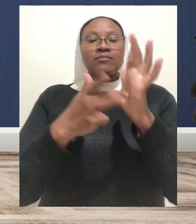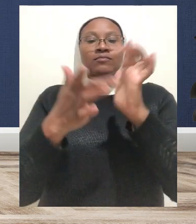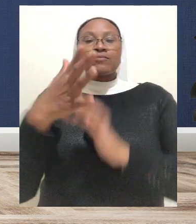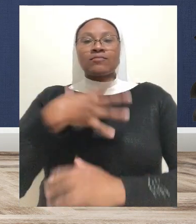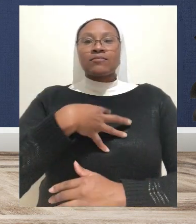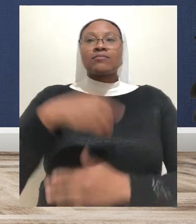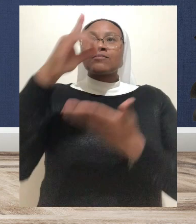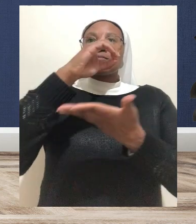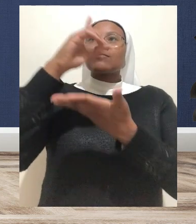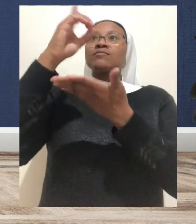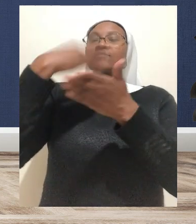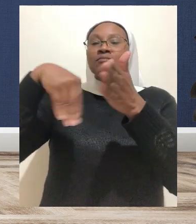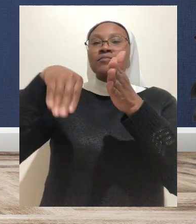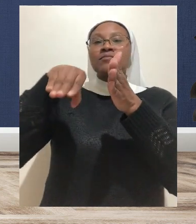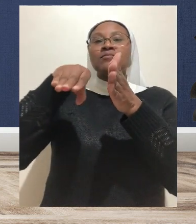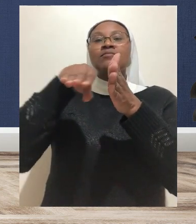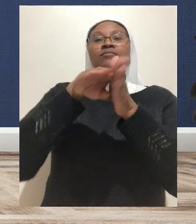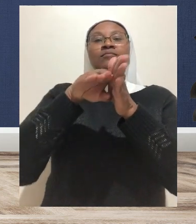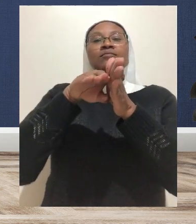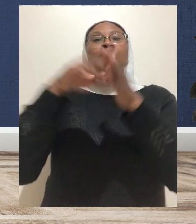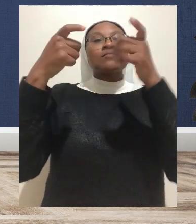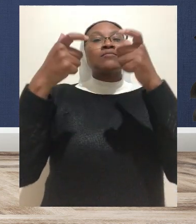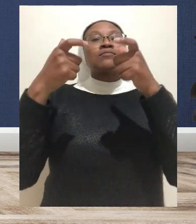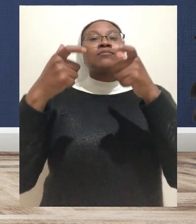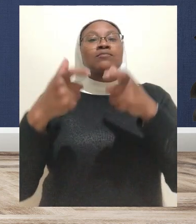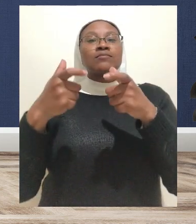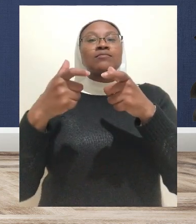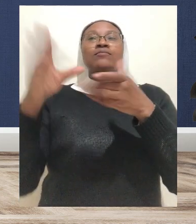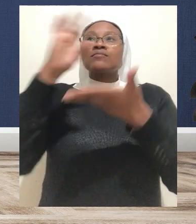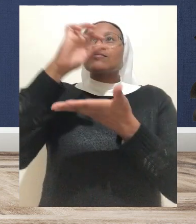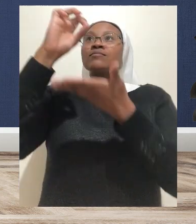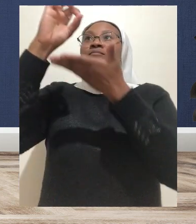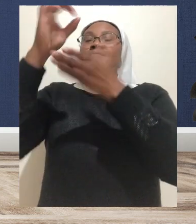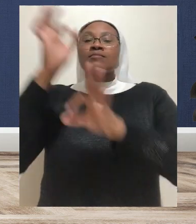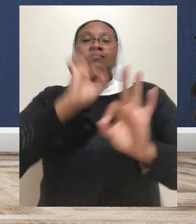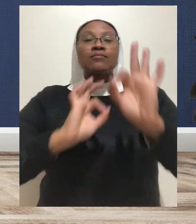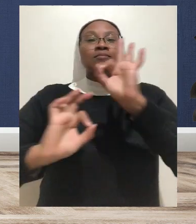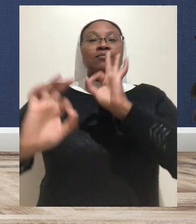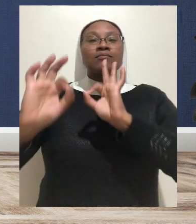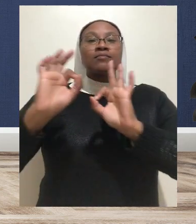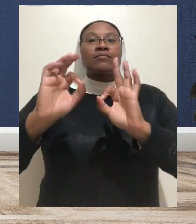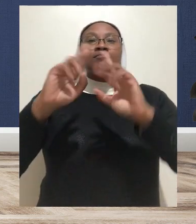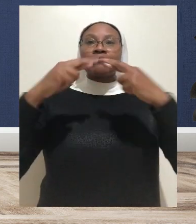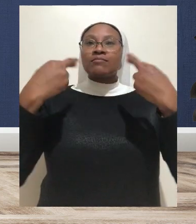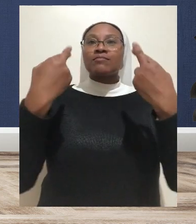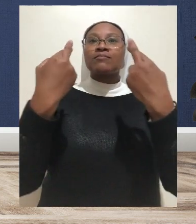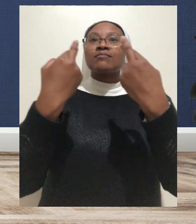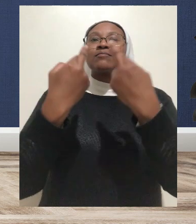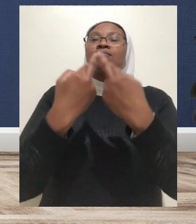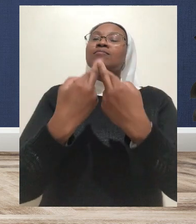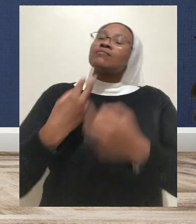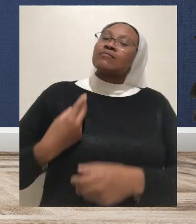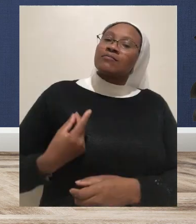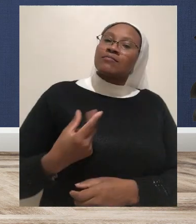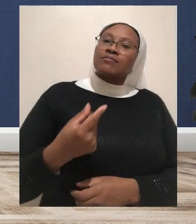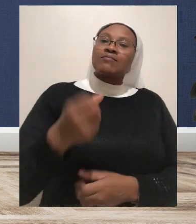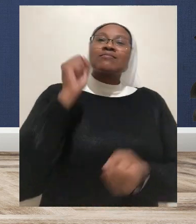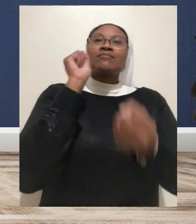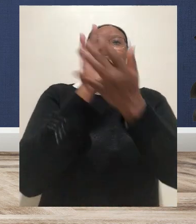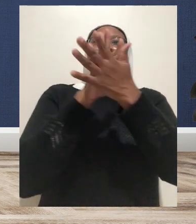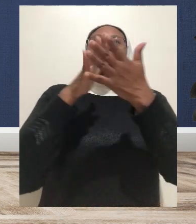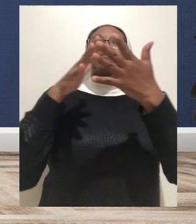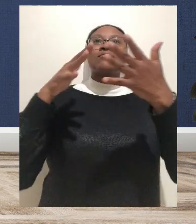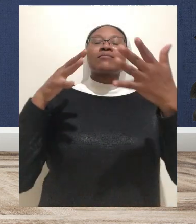Jesus, Filho de Deus, cheguemos ao lugar ao qual Ele nos preparou, que é o reino